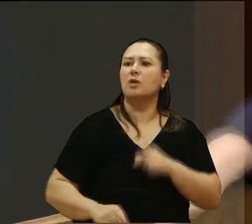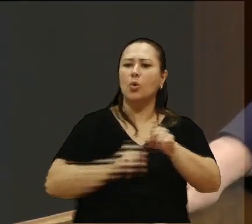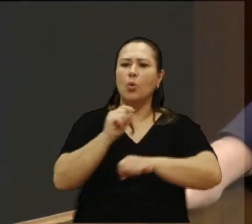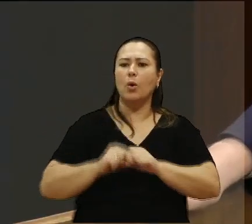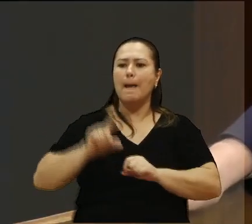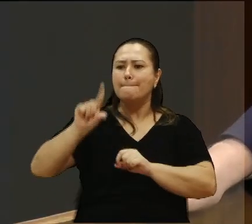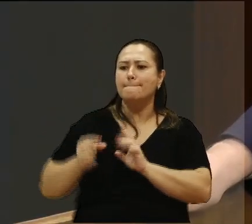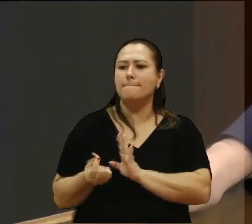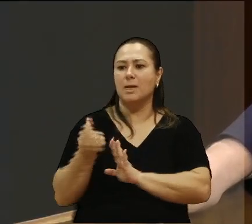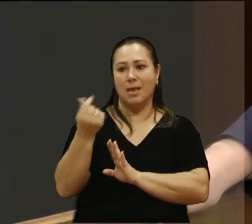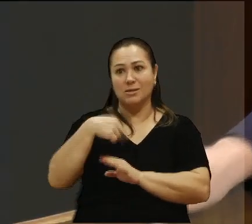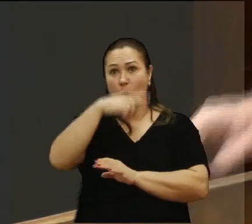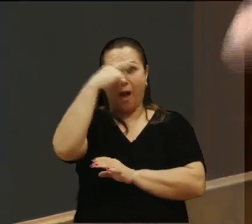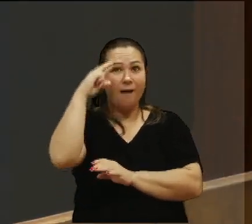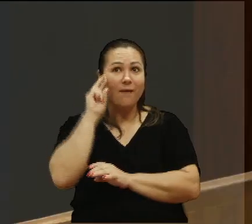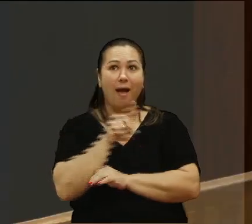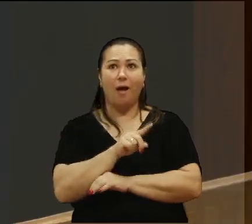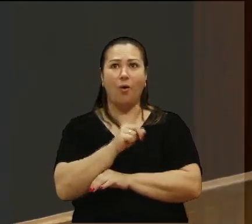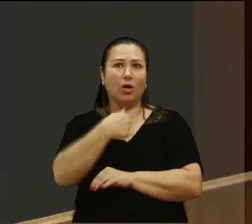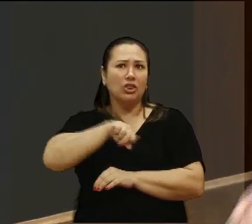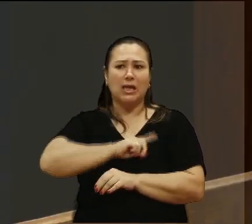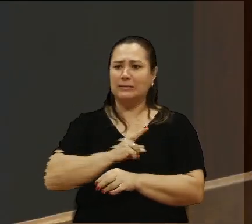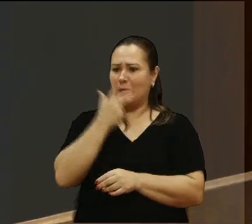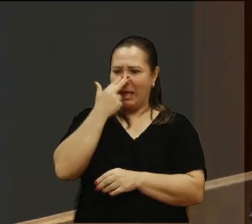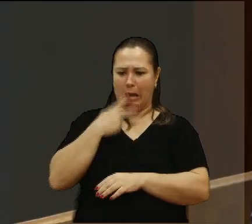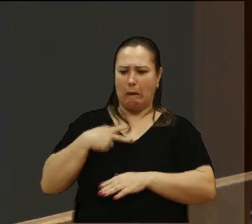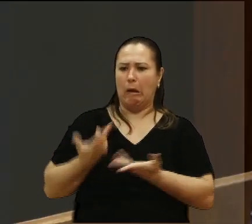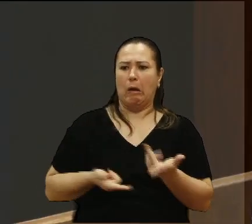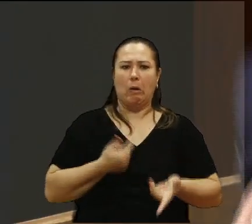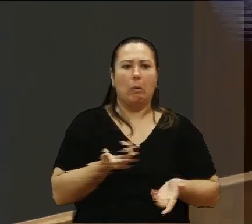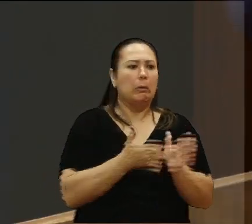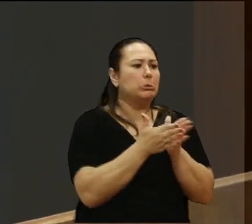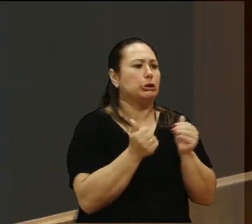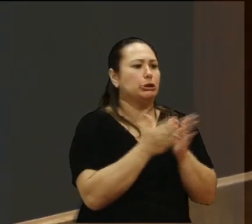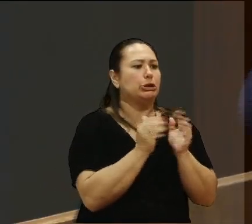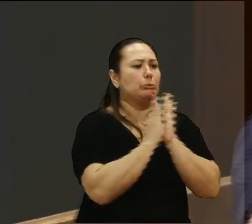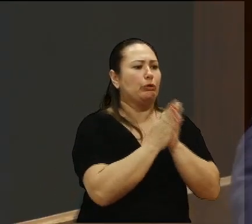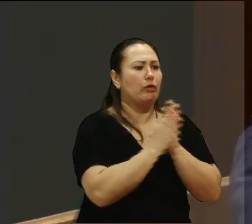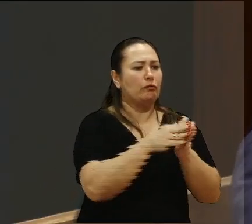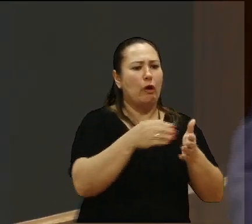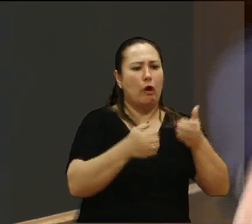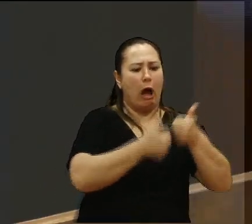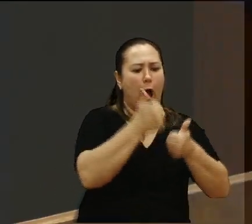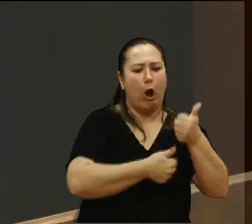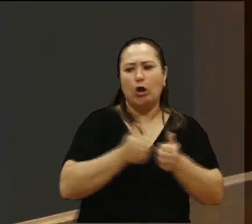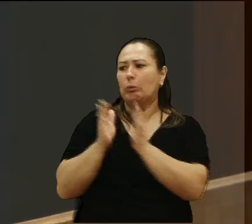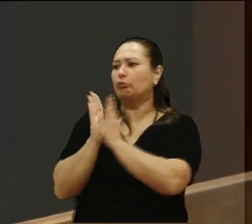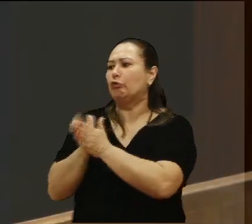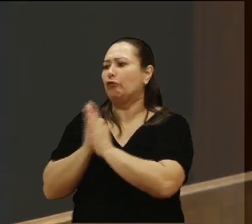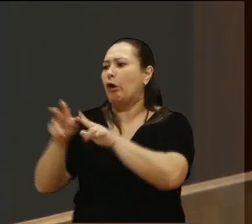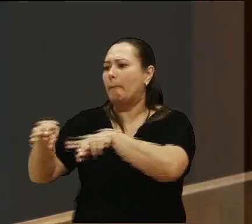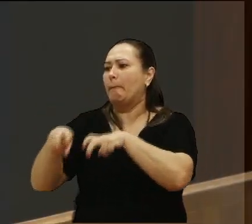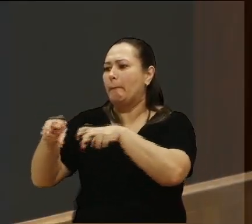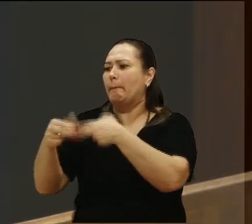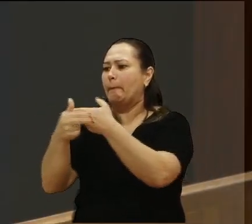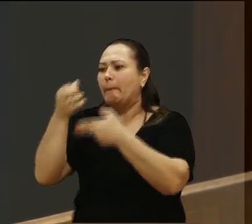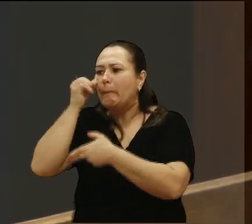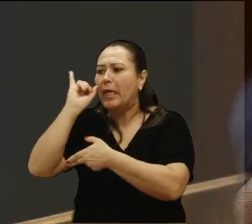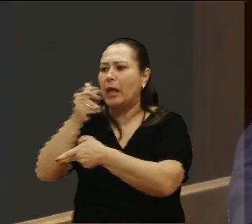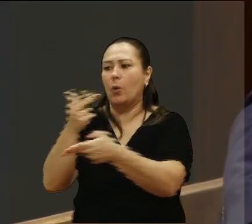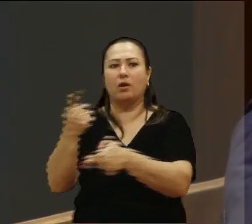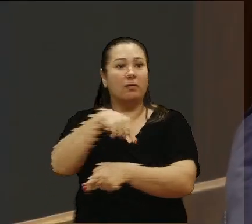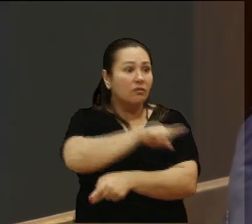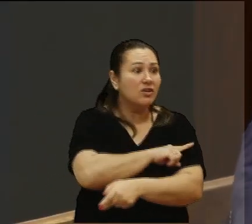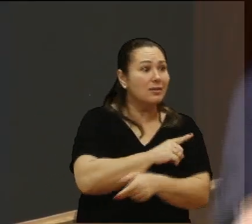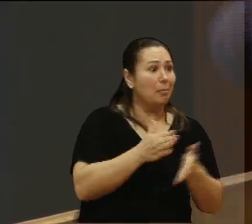preços, vereador Rafael Bueno. Nós não ajoelhamos para arrozeiro, não ajoelhamos para pecuarista, como Vossa Excelência insiste em